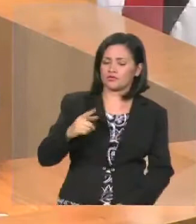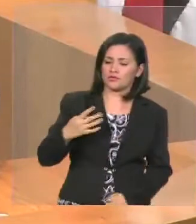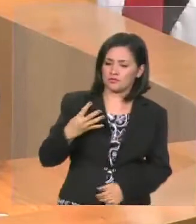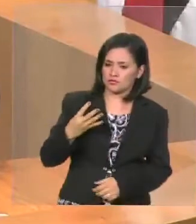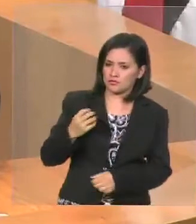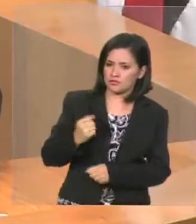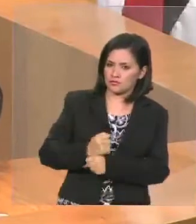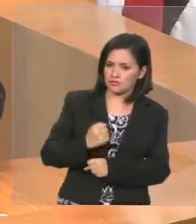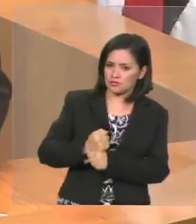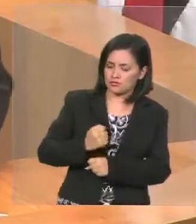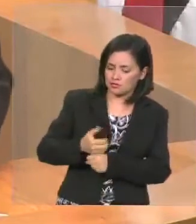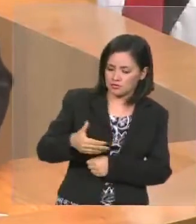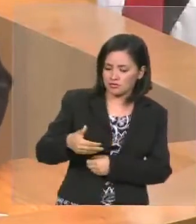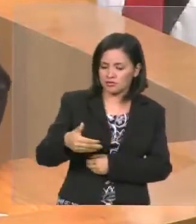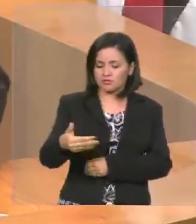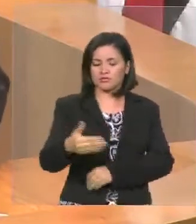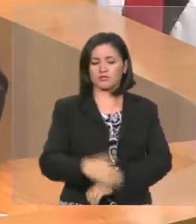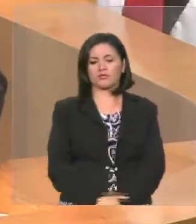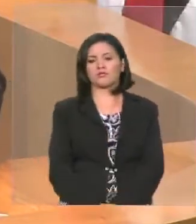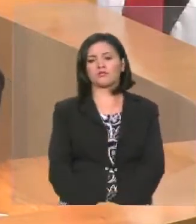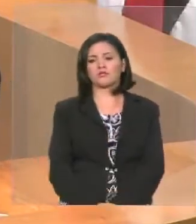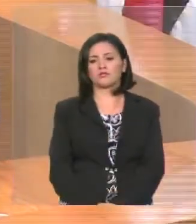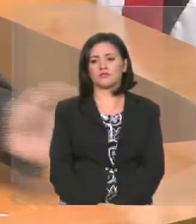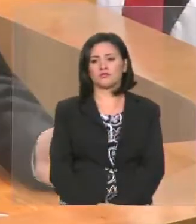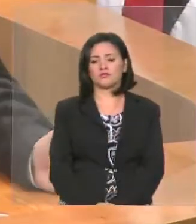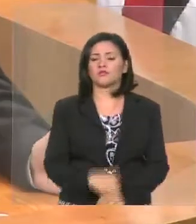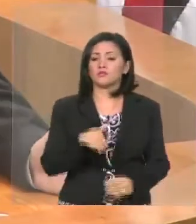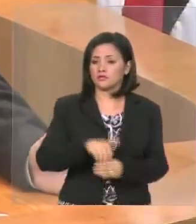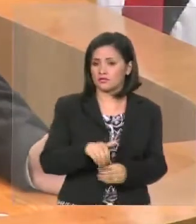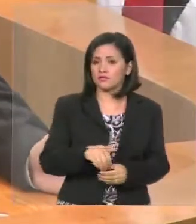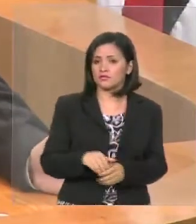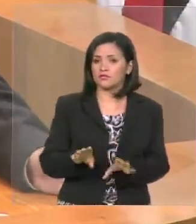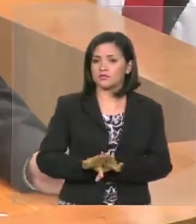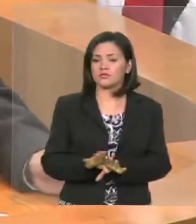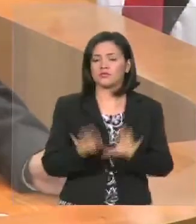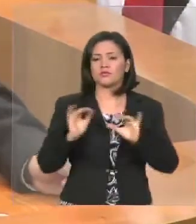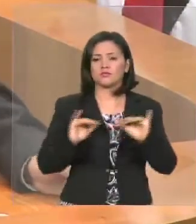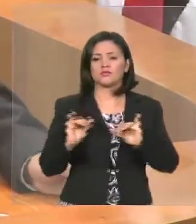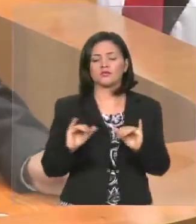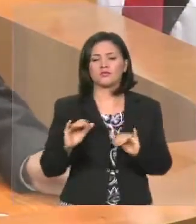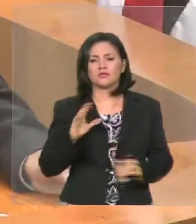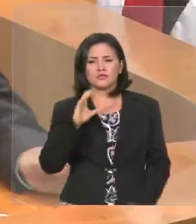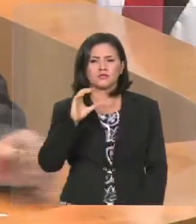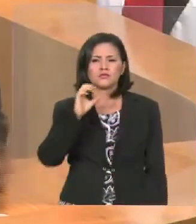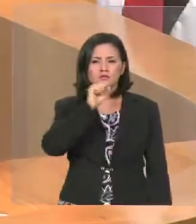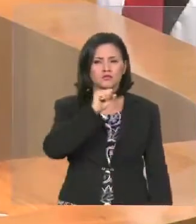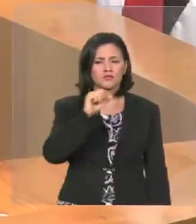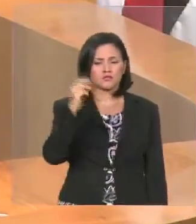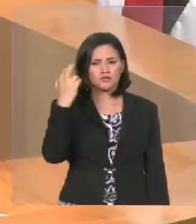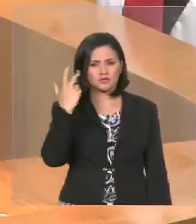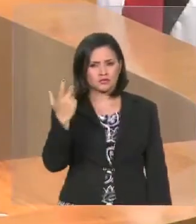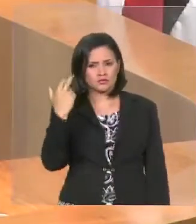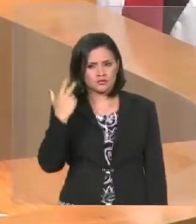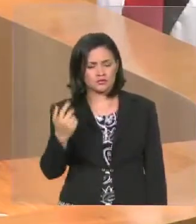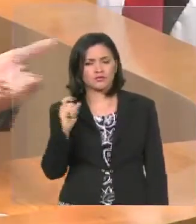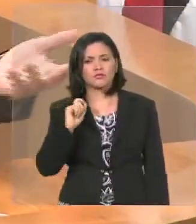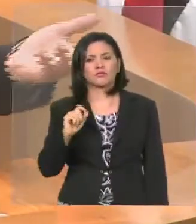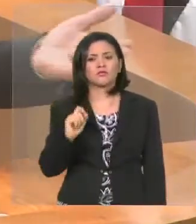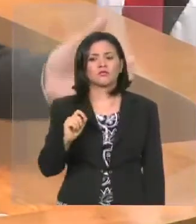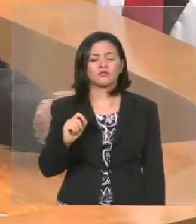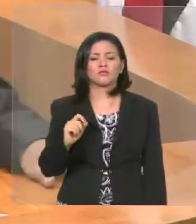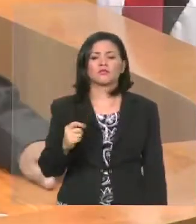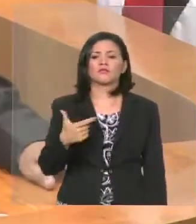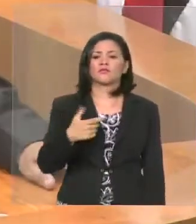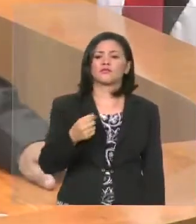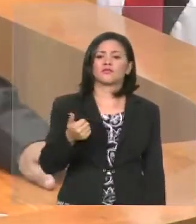Nesta eleição também, faço referência a um breve histórico, que naquela oportunidade, em 2010, foi a primeira vez